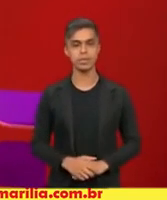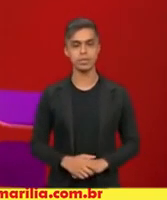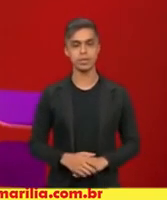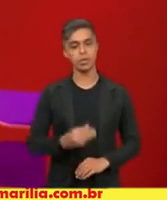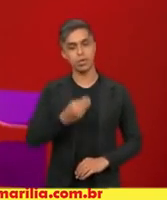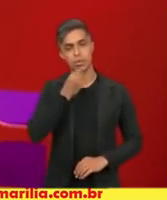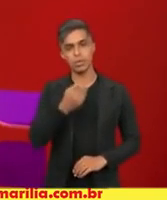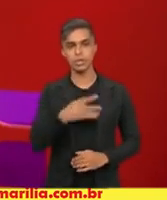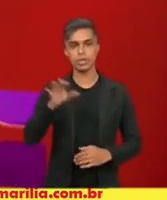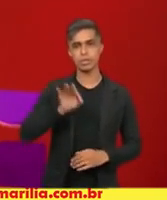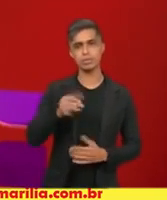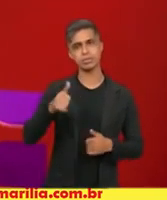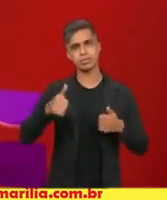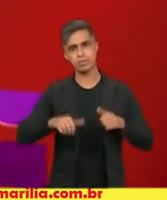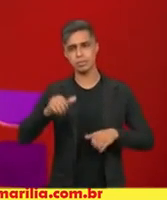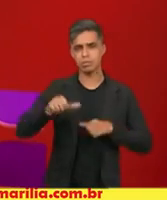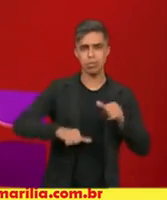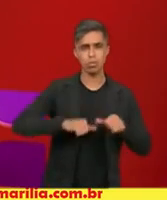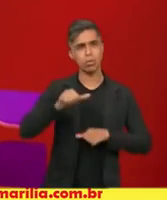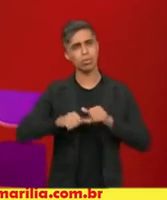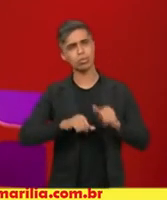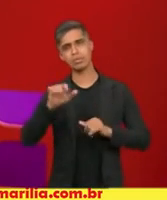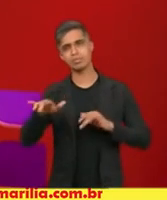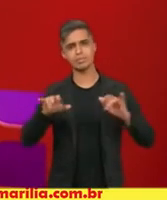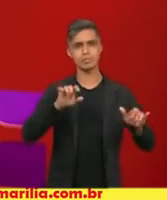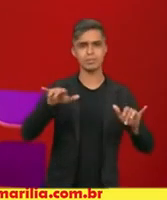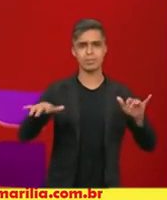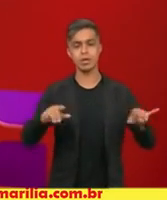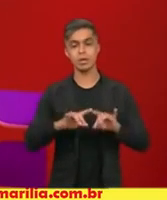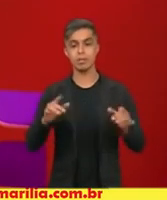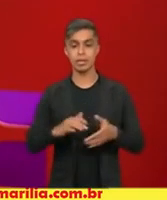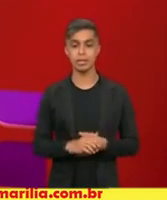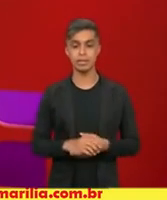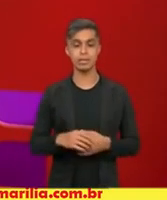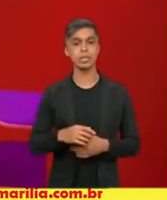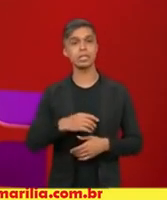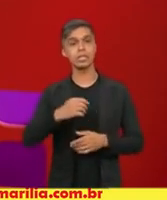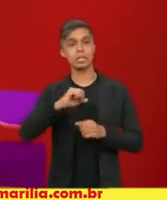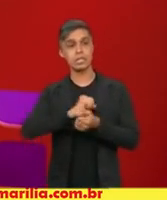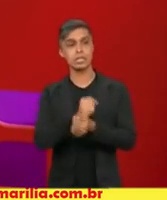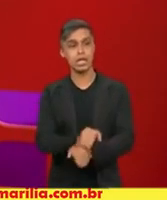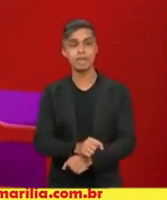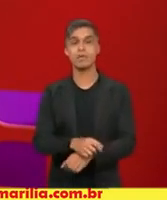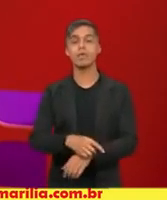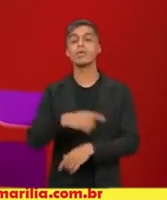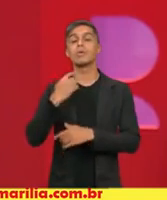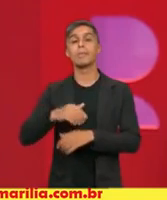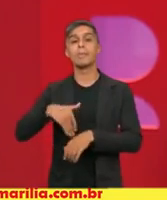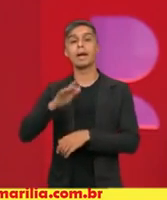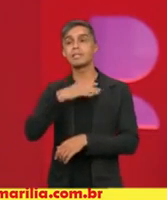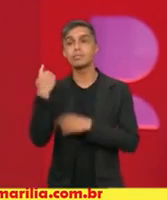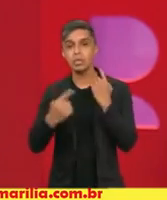as estatísticas variam um pouco de região para região, mas pode-se entender que morriam mais escravos do que nasciam no Brasil,